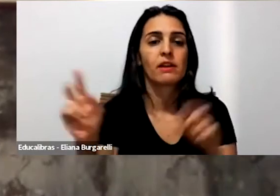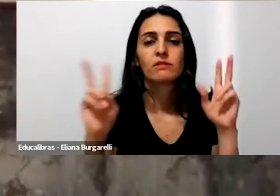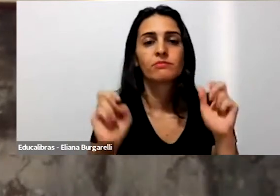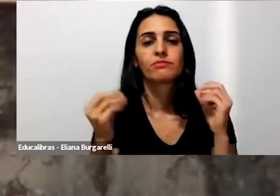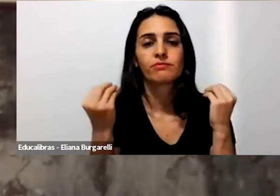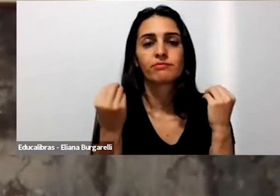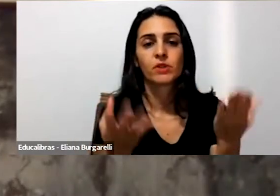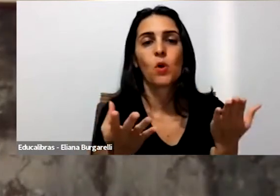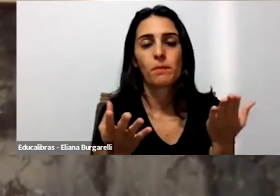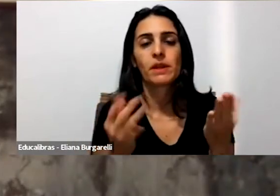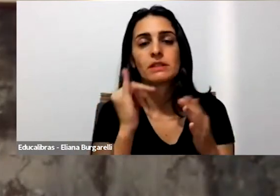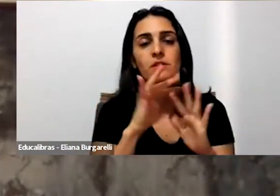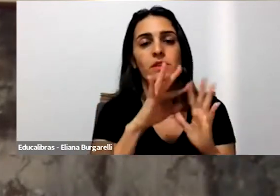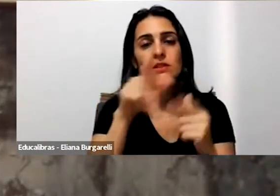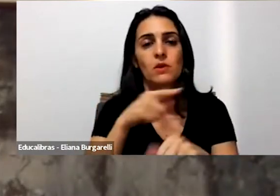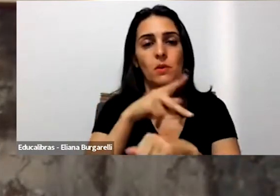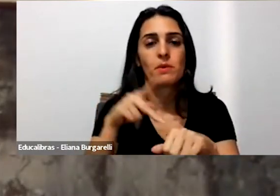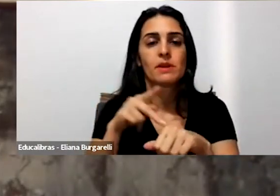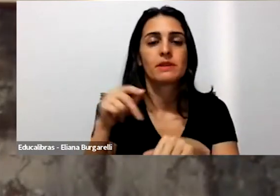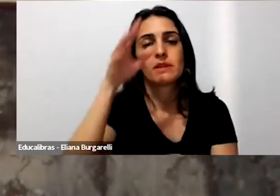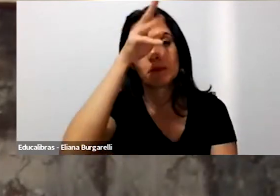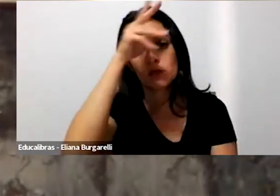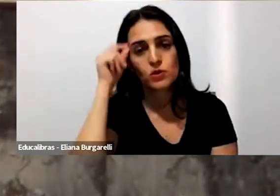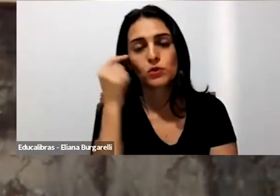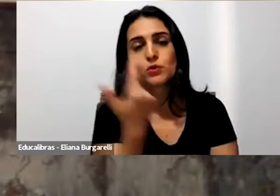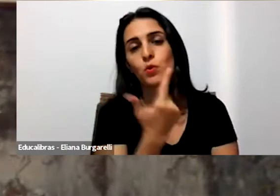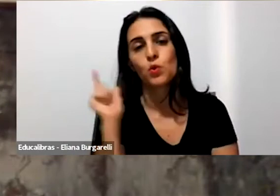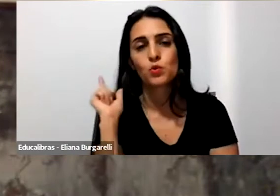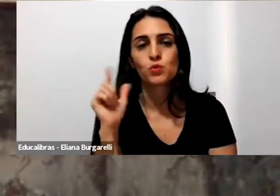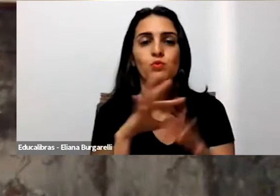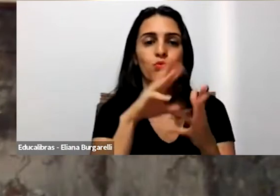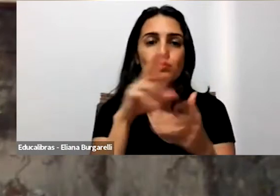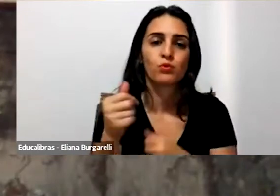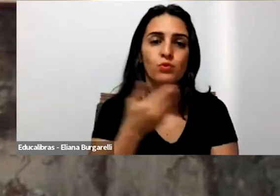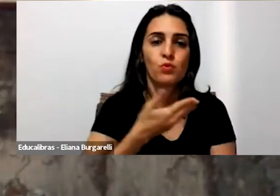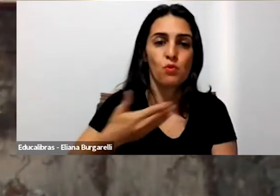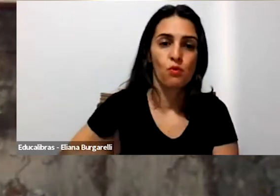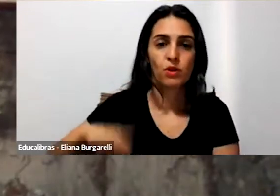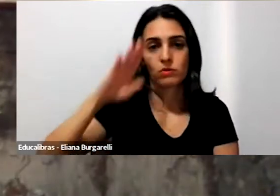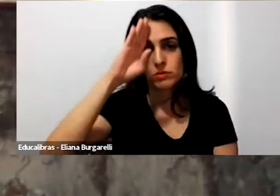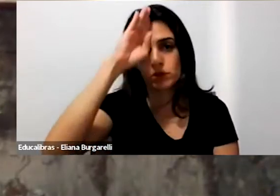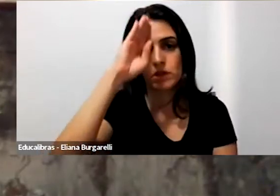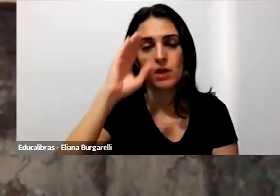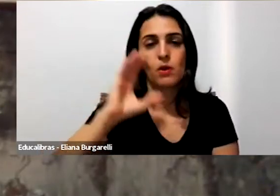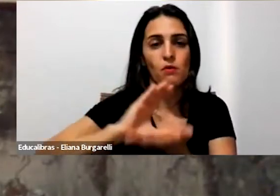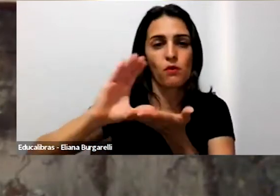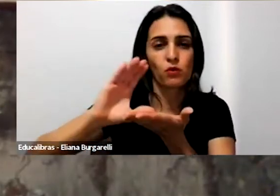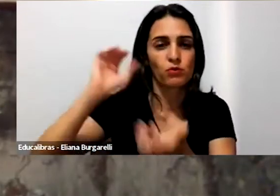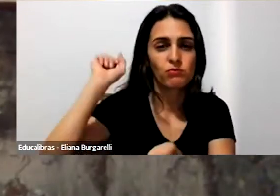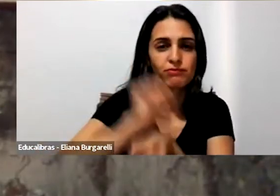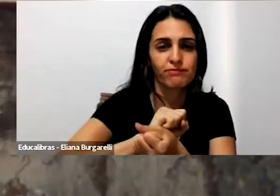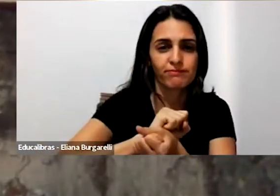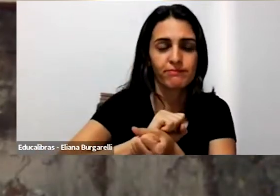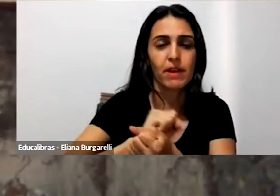cooperação internacional para os países da Amazônia e das outras florestas tropicais do mundo. Quando o governo Bolsonaro derruba o Fundo Amazônia, ele impacta a